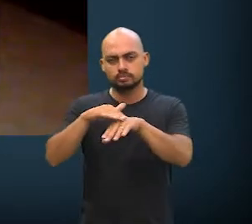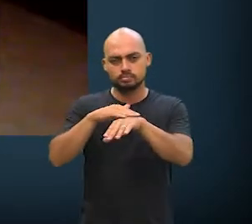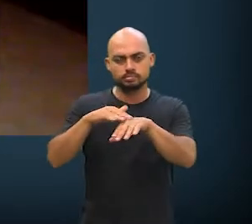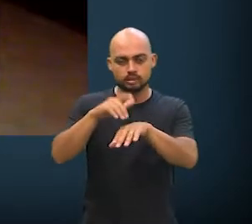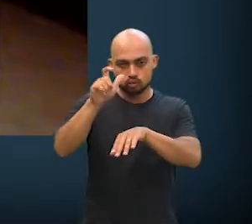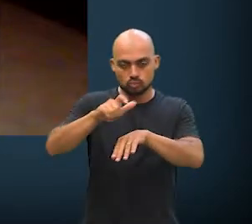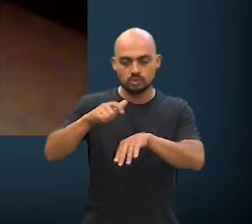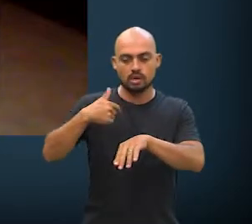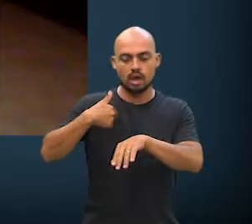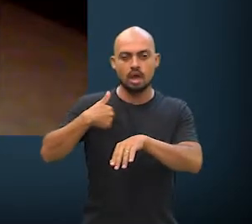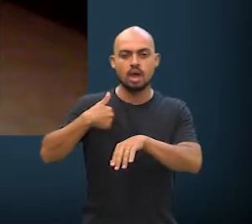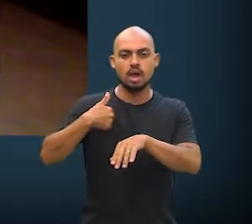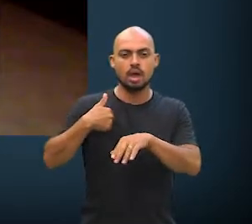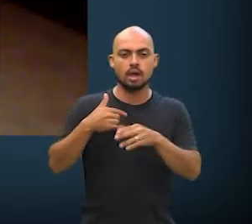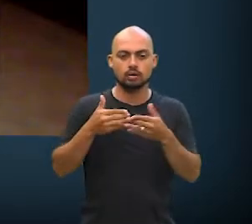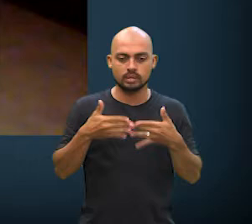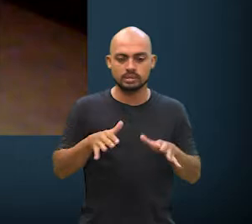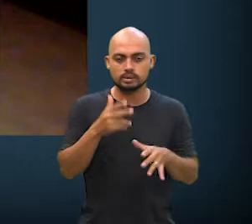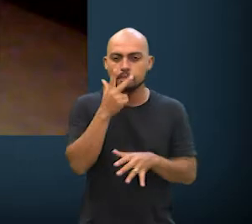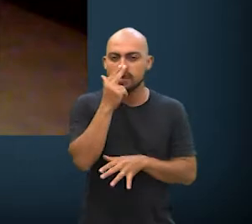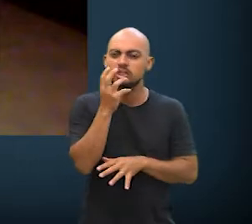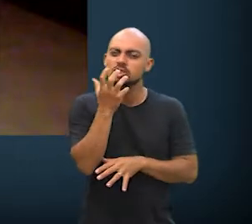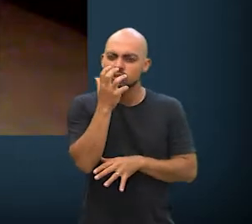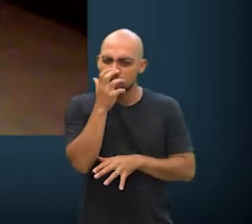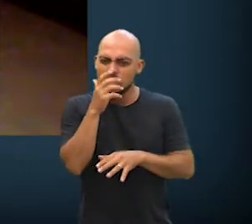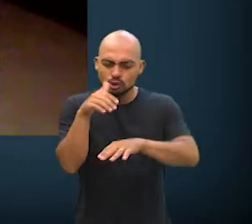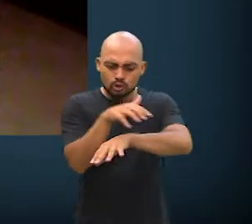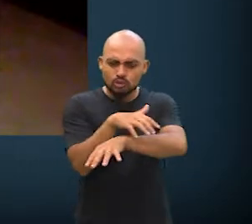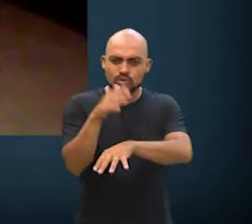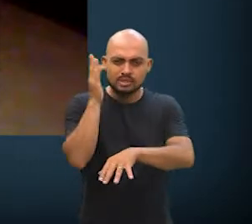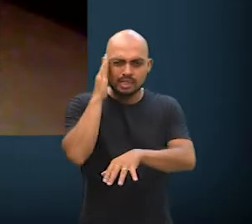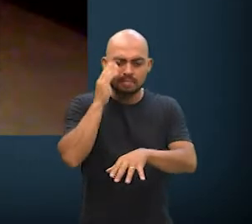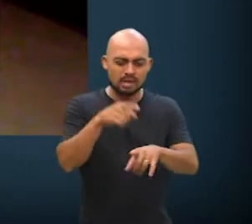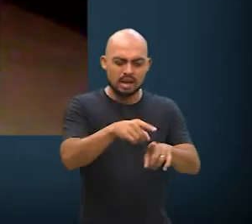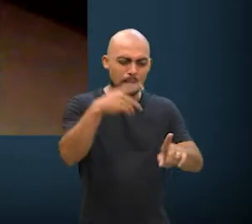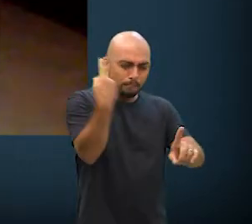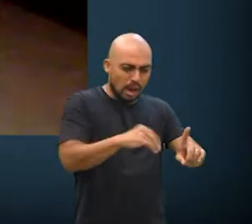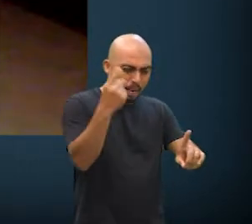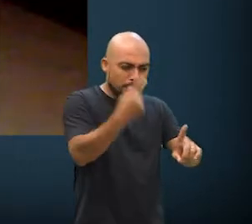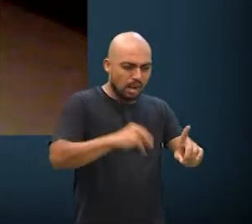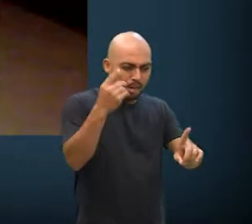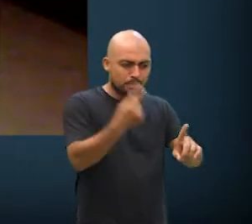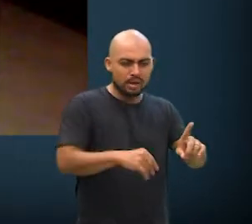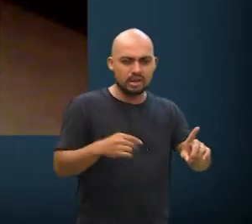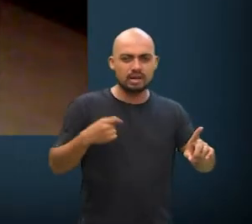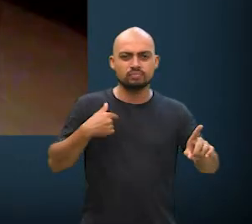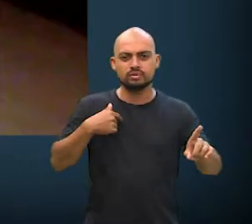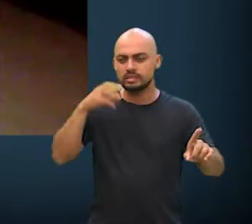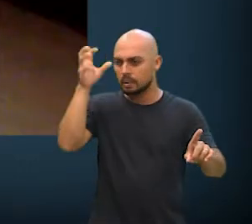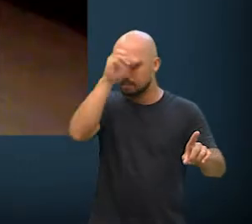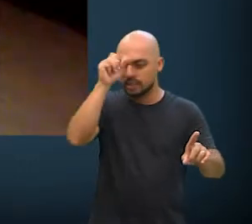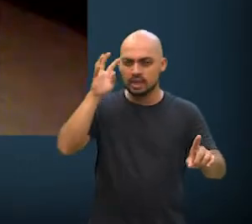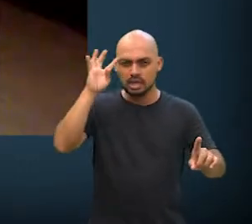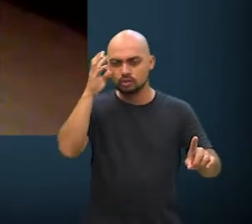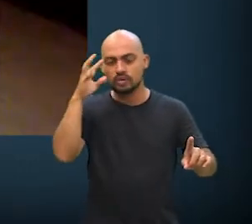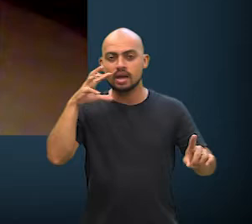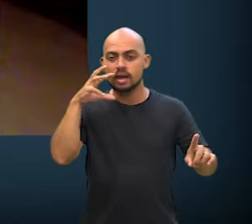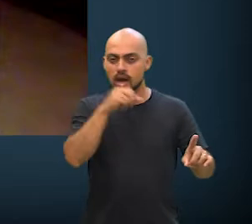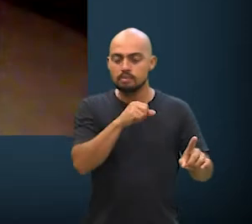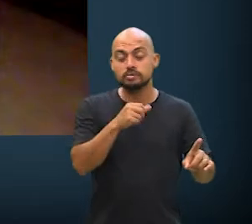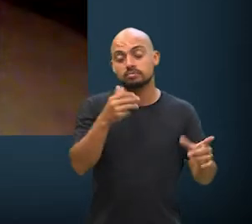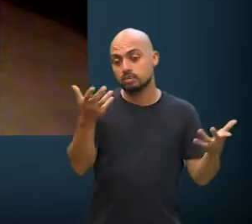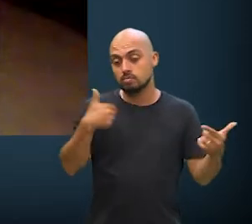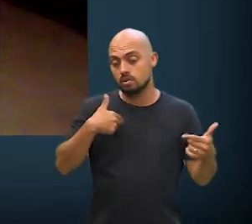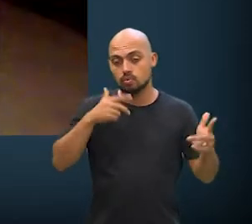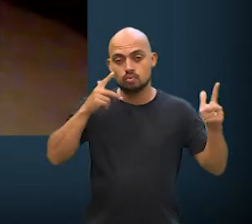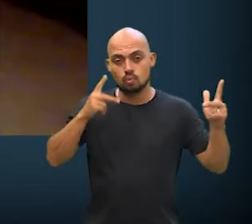fui nascido, eu sou aquele cachorro de rua, né? Então, quando você mais que se apanha, você tem que falar rápido, resolver rápido, trazer novidades, pensar